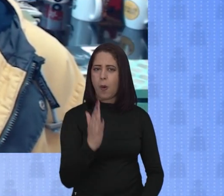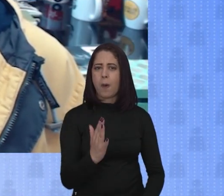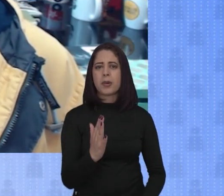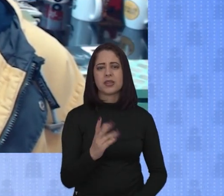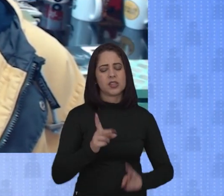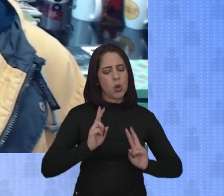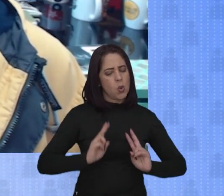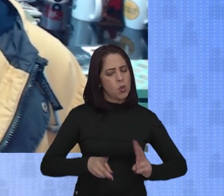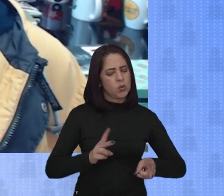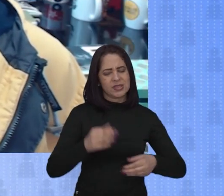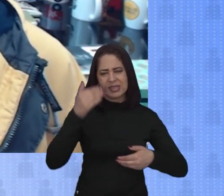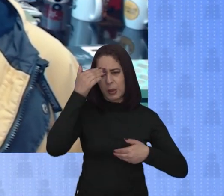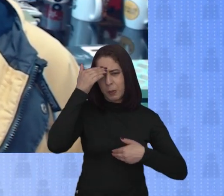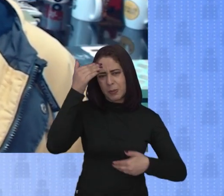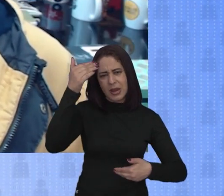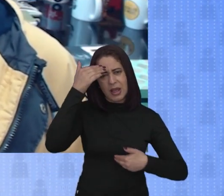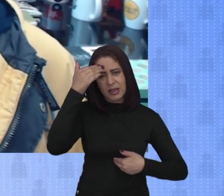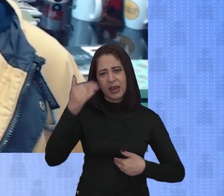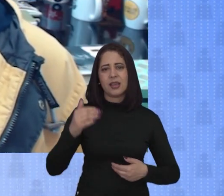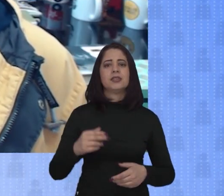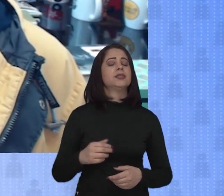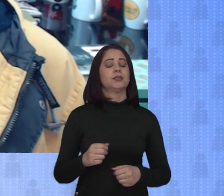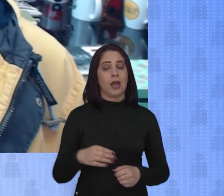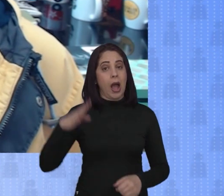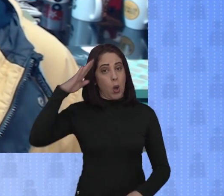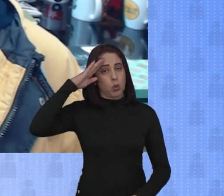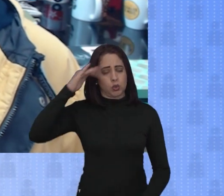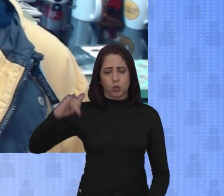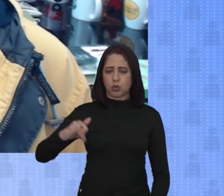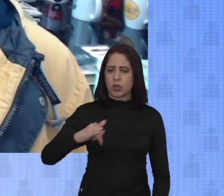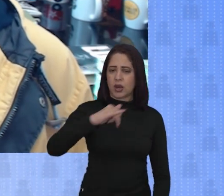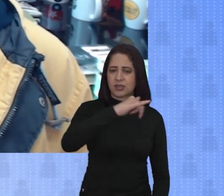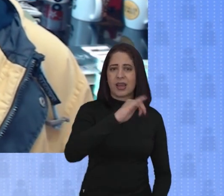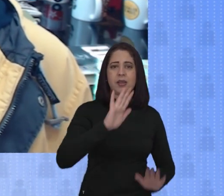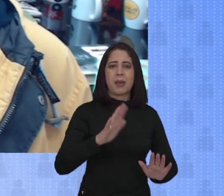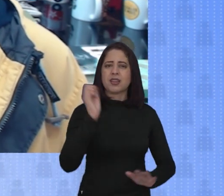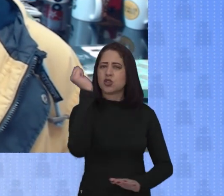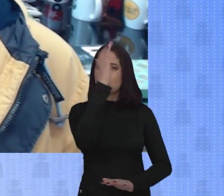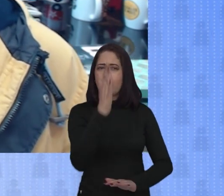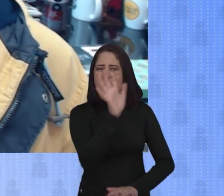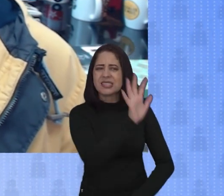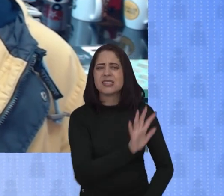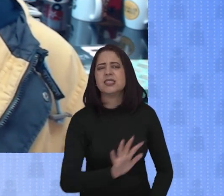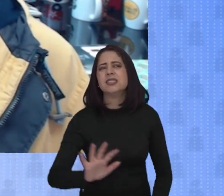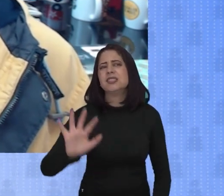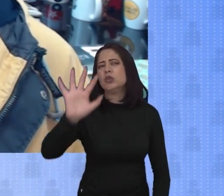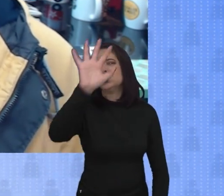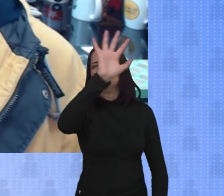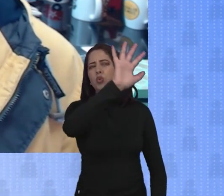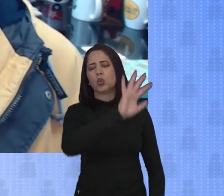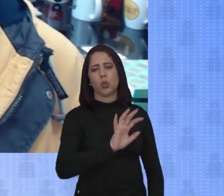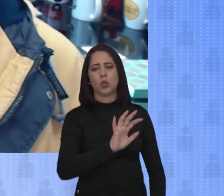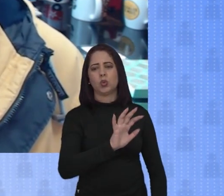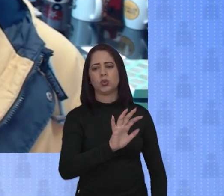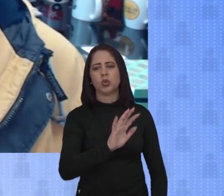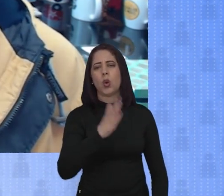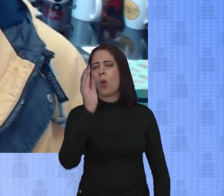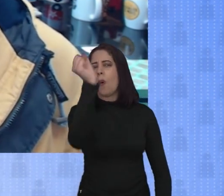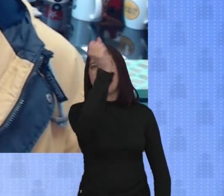tem, o Brasil todo, não só a aeronáutica, não só as Forças Armadas, mas o Brasil todo, o Brasil que pensa, o